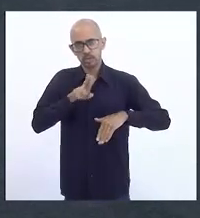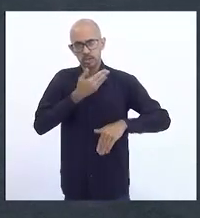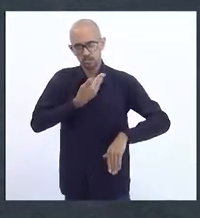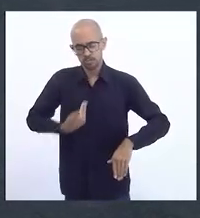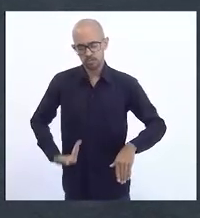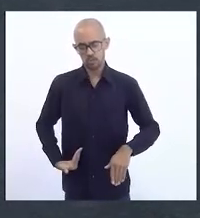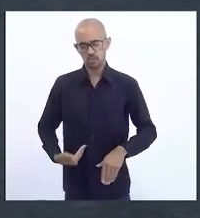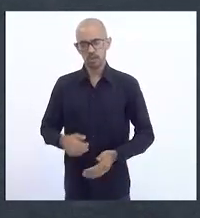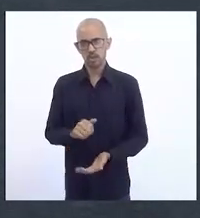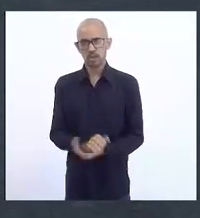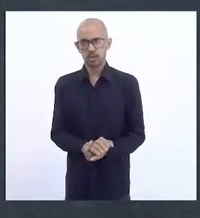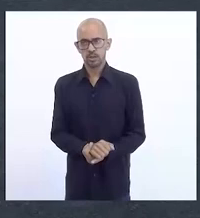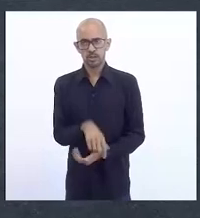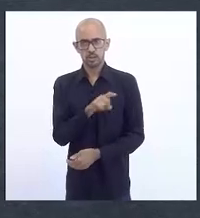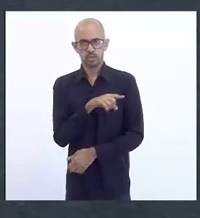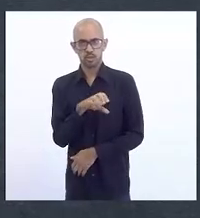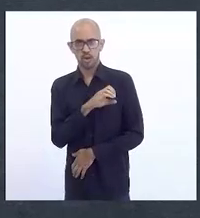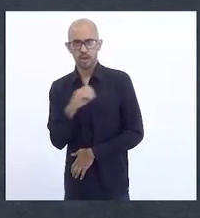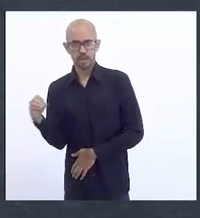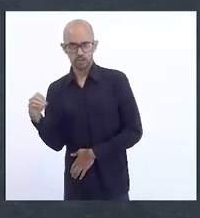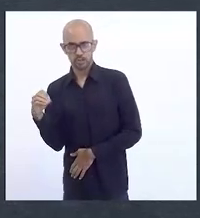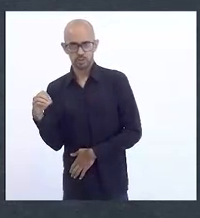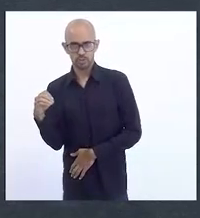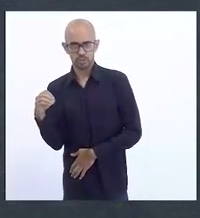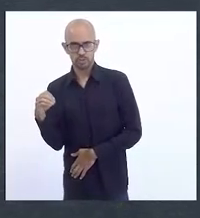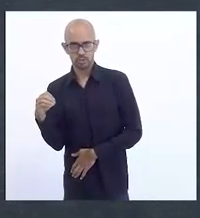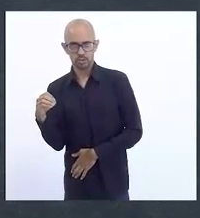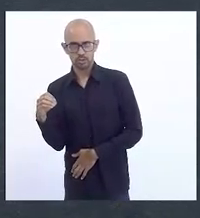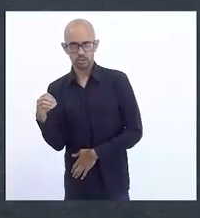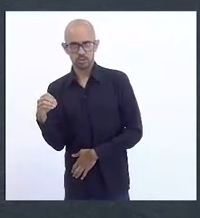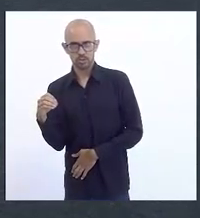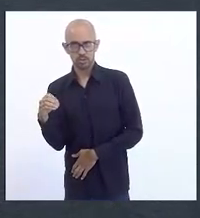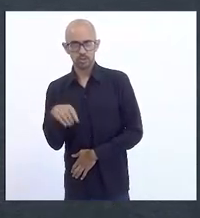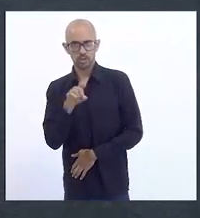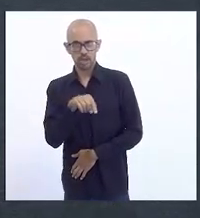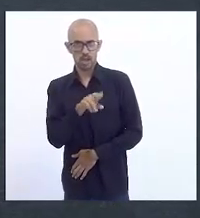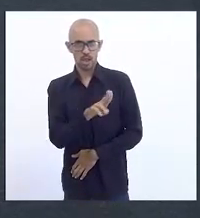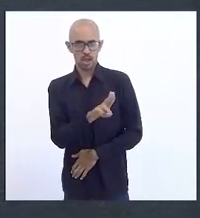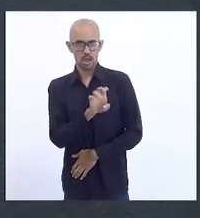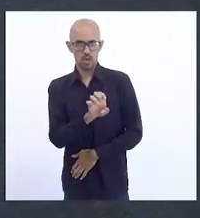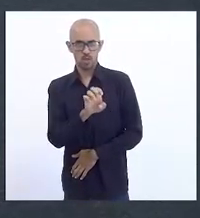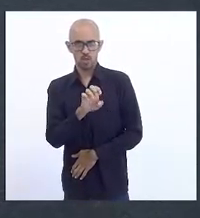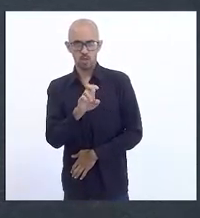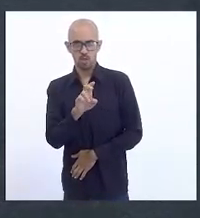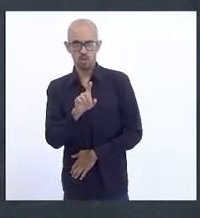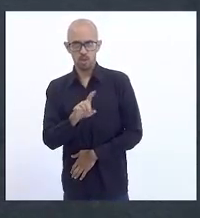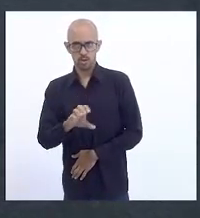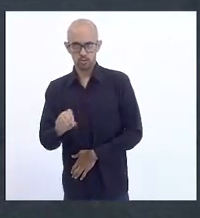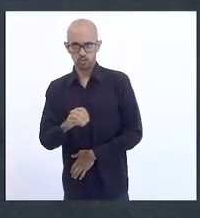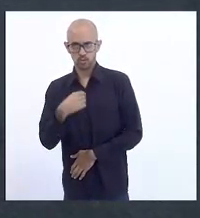pública da Zona Oeste, como a nossa UESO.